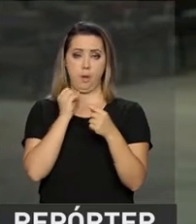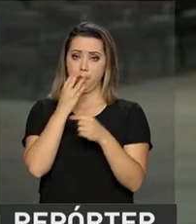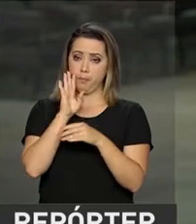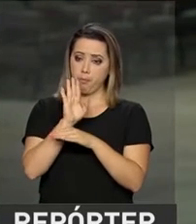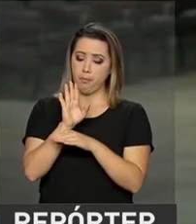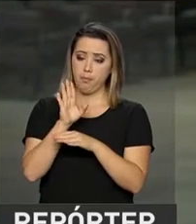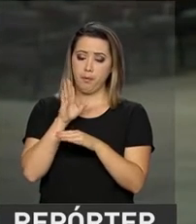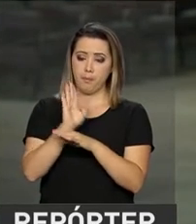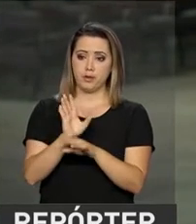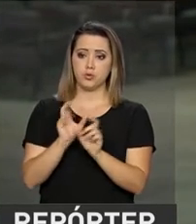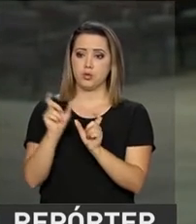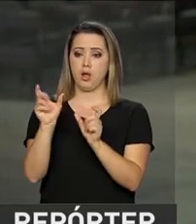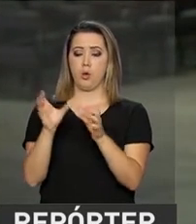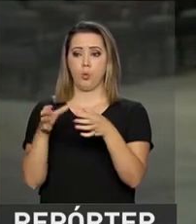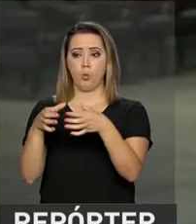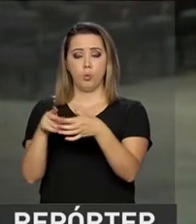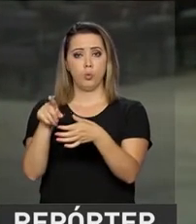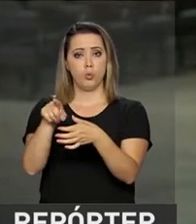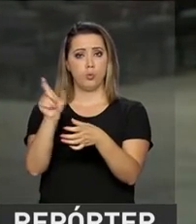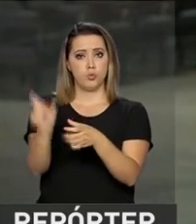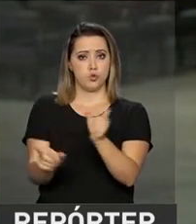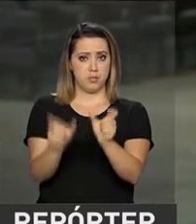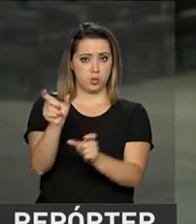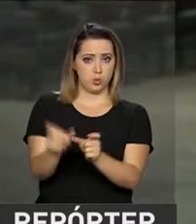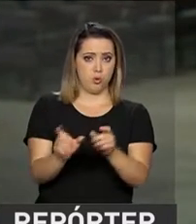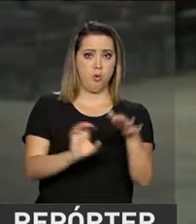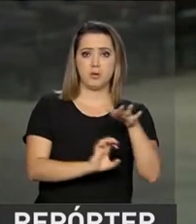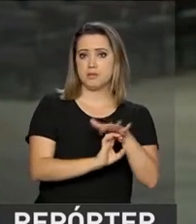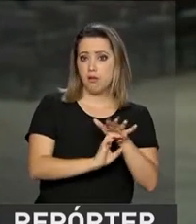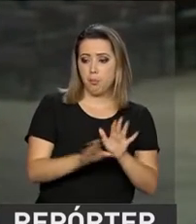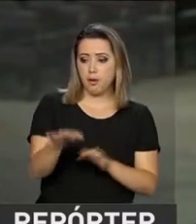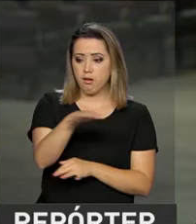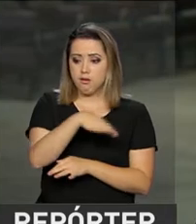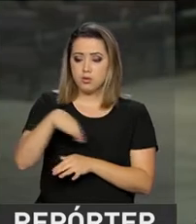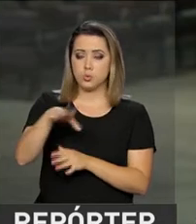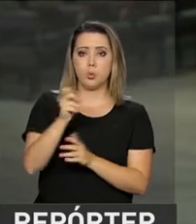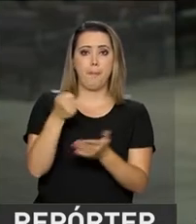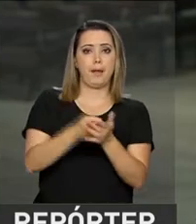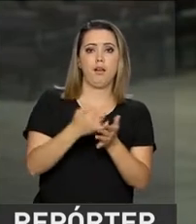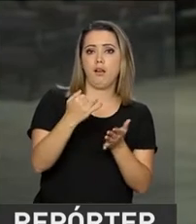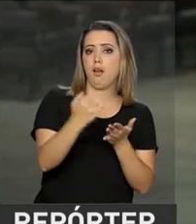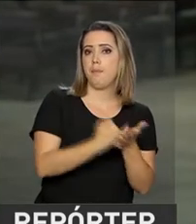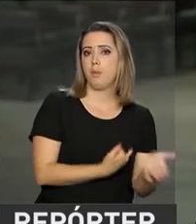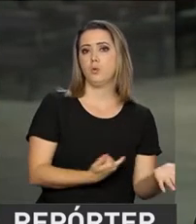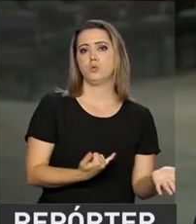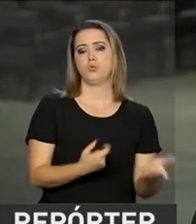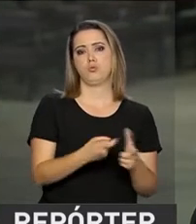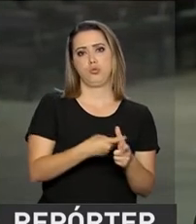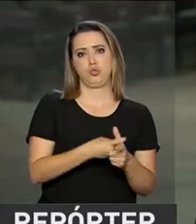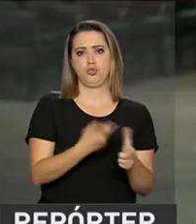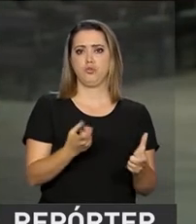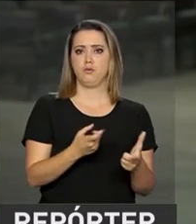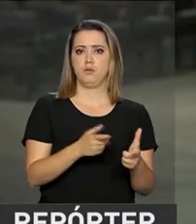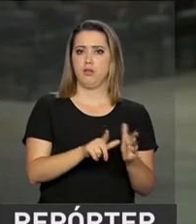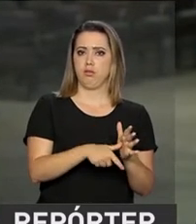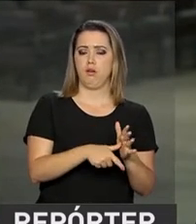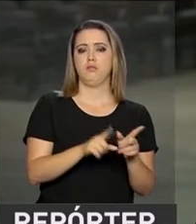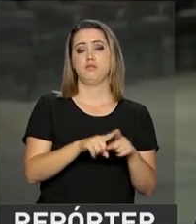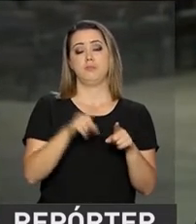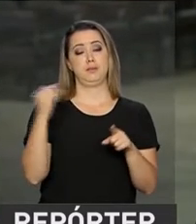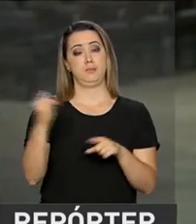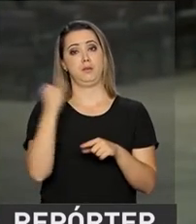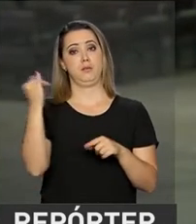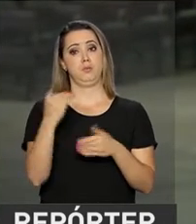físicas e jurídicas acertarem suas contas com o governo federal mas também ser um programa importante para o governo federal